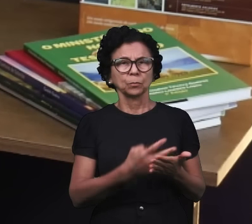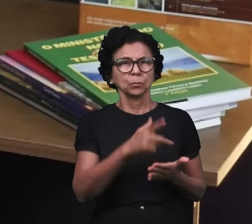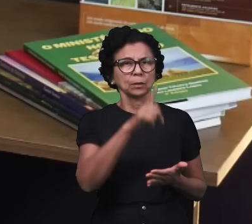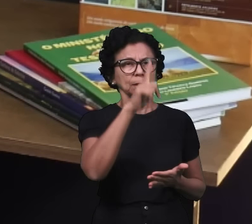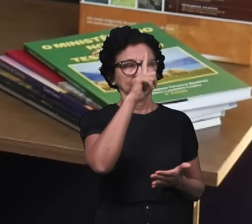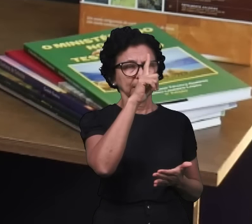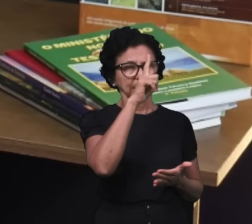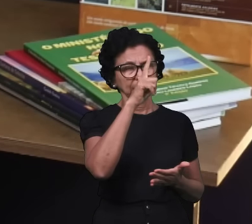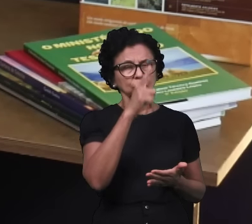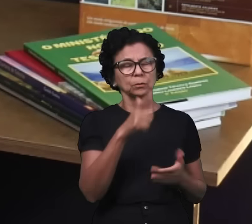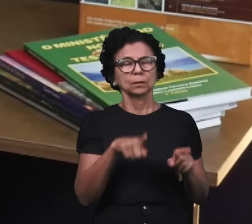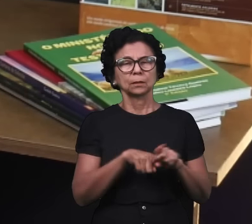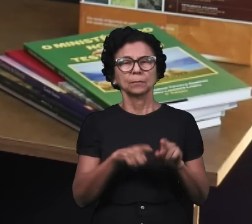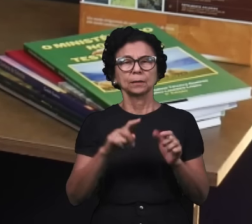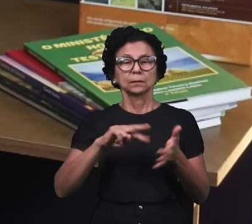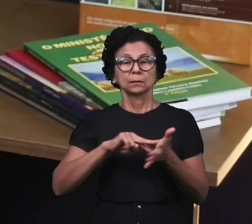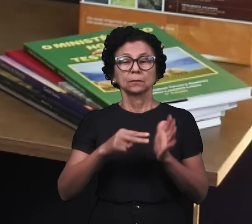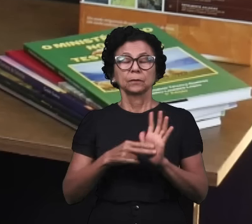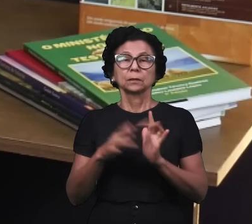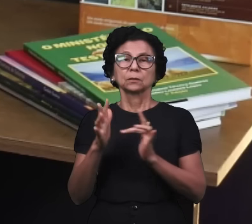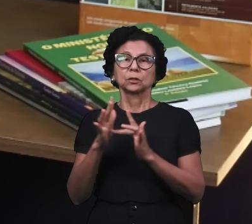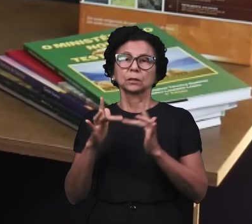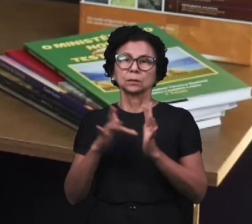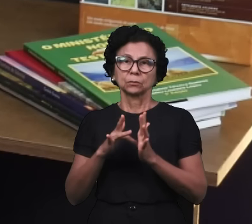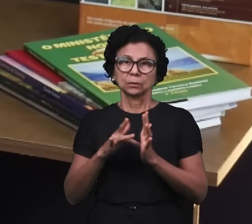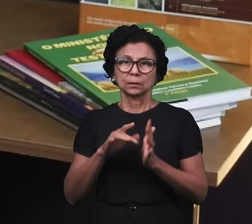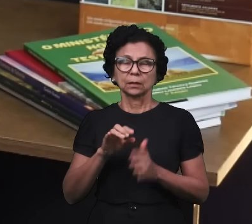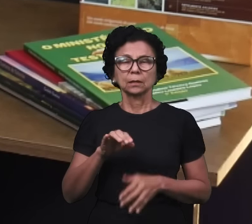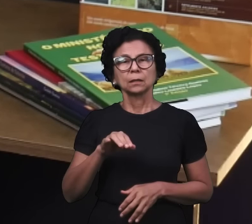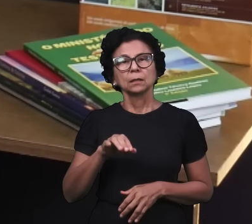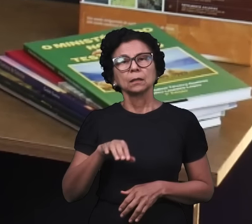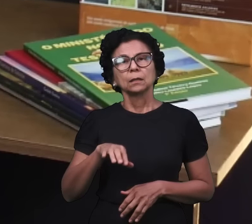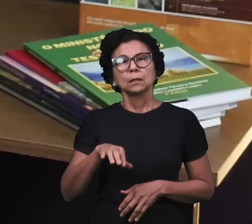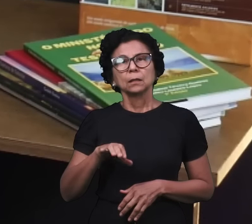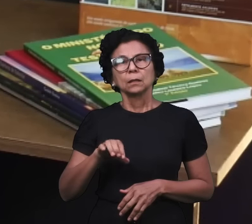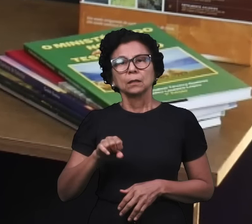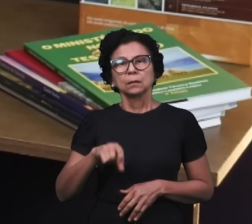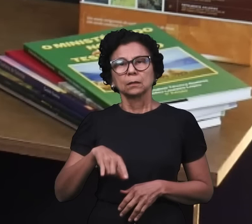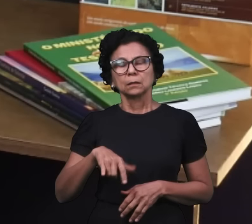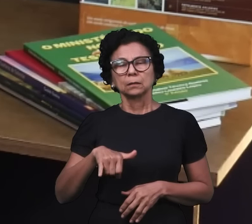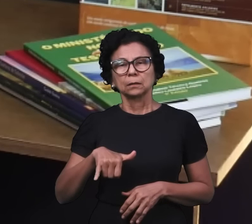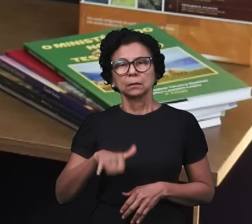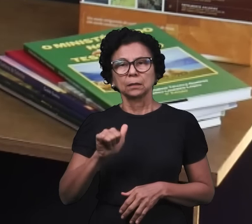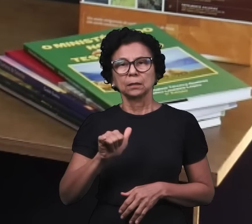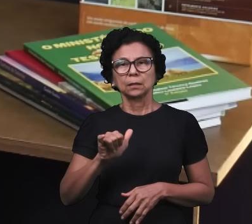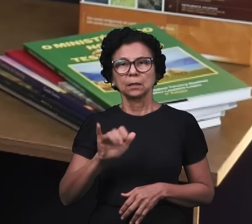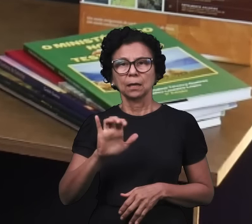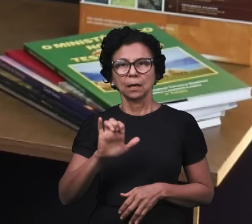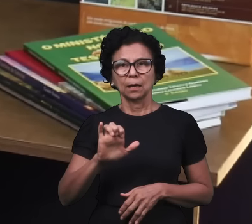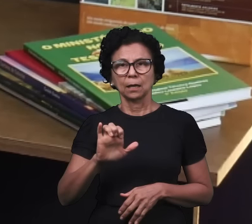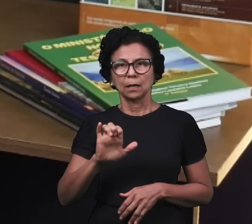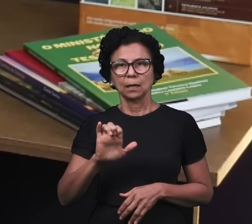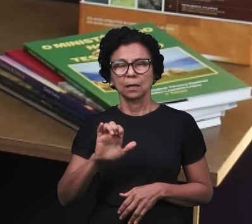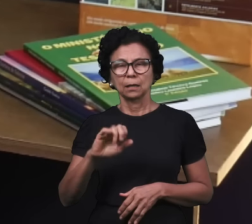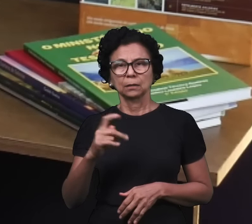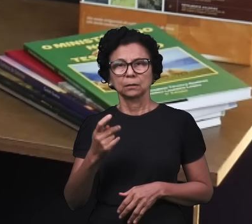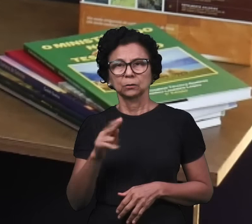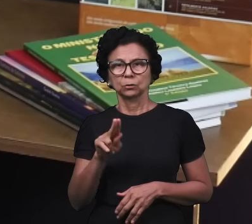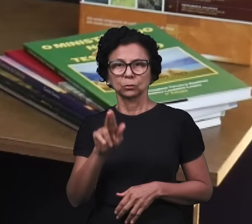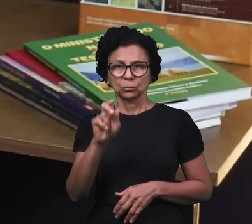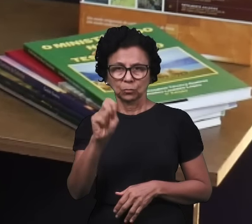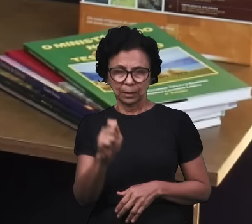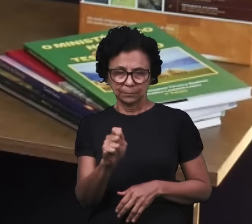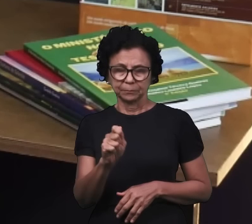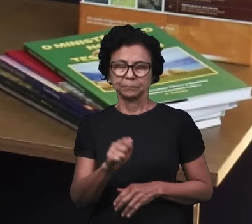nós estamos orando, clamando ao Senhor, há um Deus que trabalha por nós. As batalhas. Que batalha por nós,